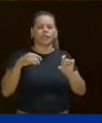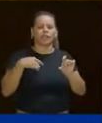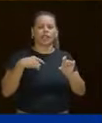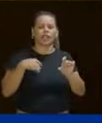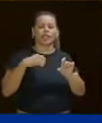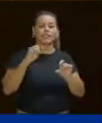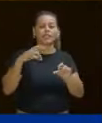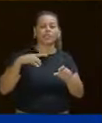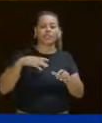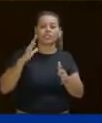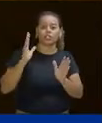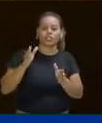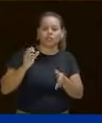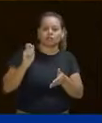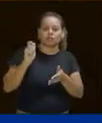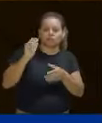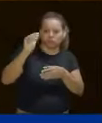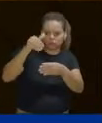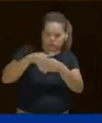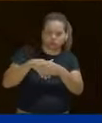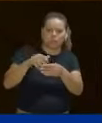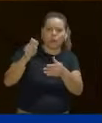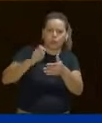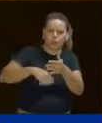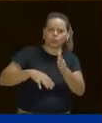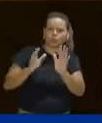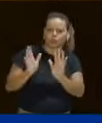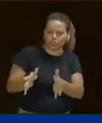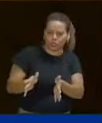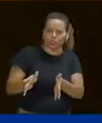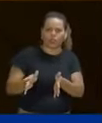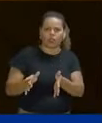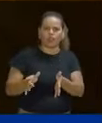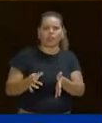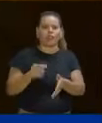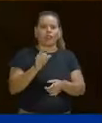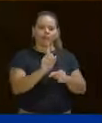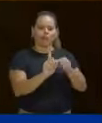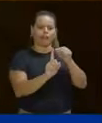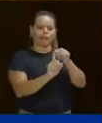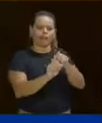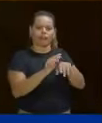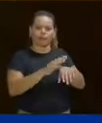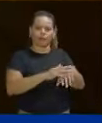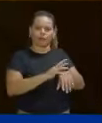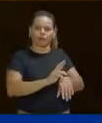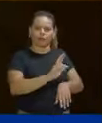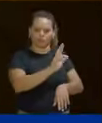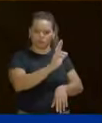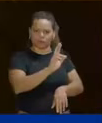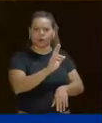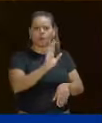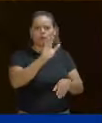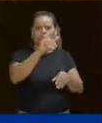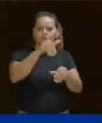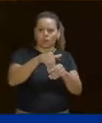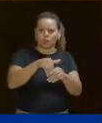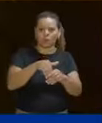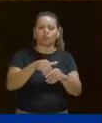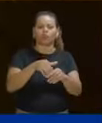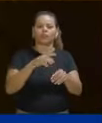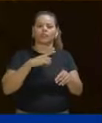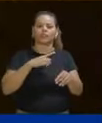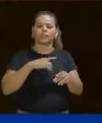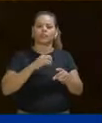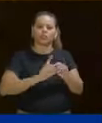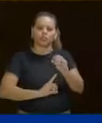candidatura, abrangendo a plenitude do gozo dos direitos, o regular exercício do voto, o atendimento às